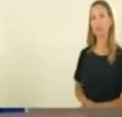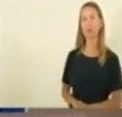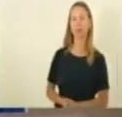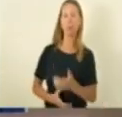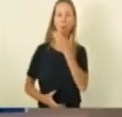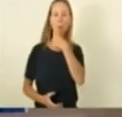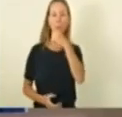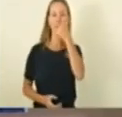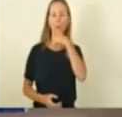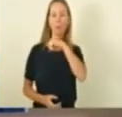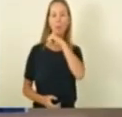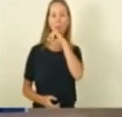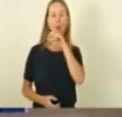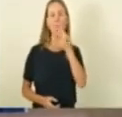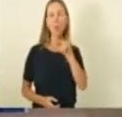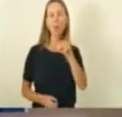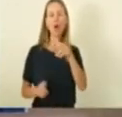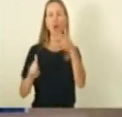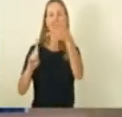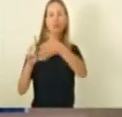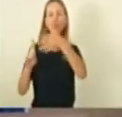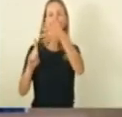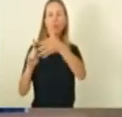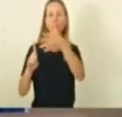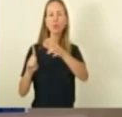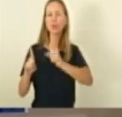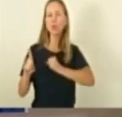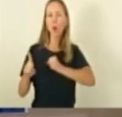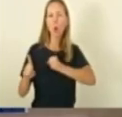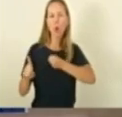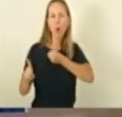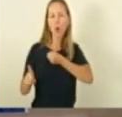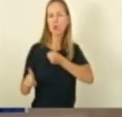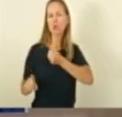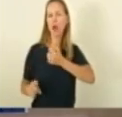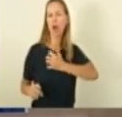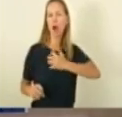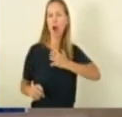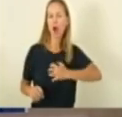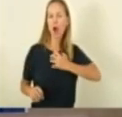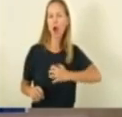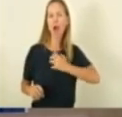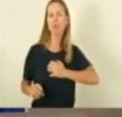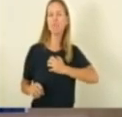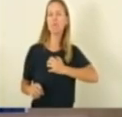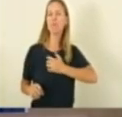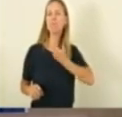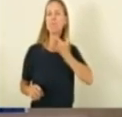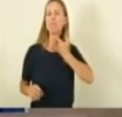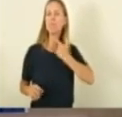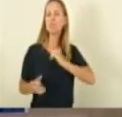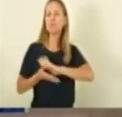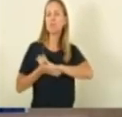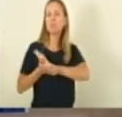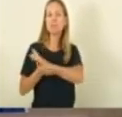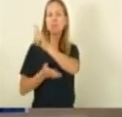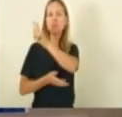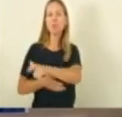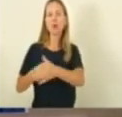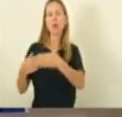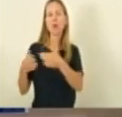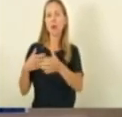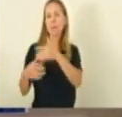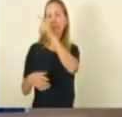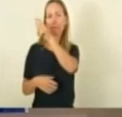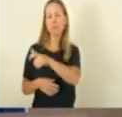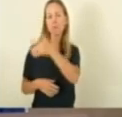fizeram discurso de ódio a alguém, de raiva, de falar mal, de desejar o mal, a quem quer que seja, mesmo